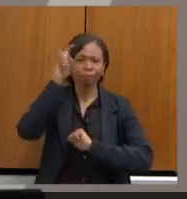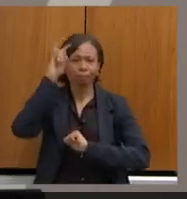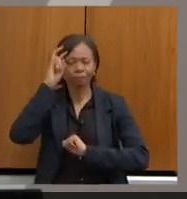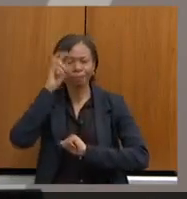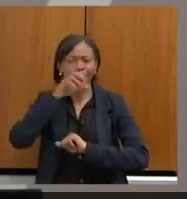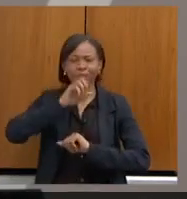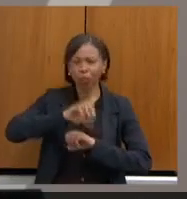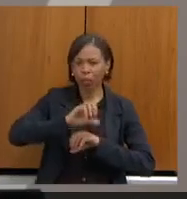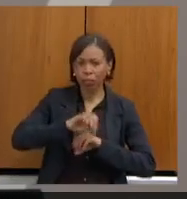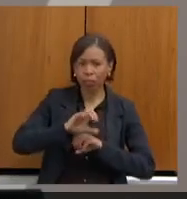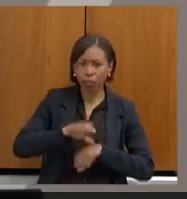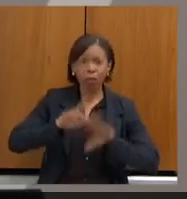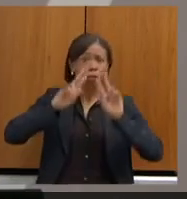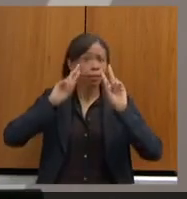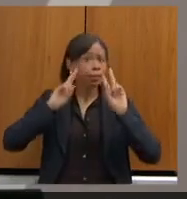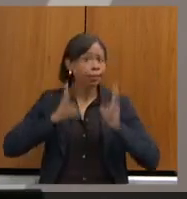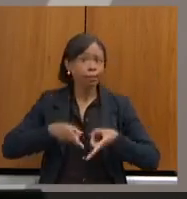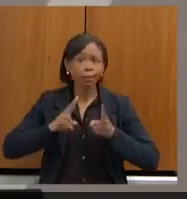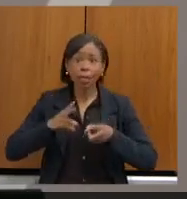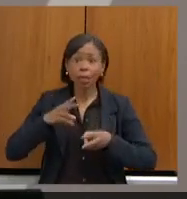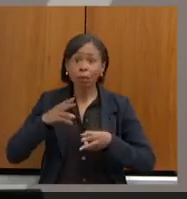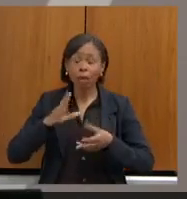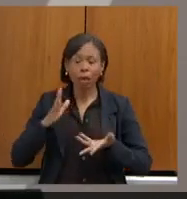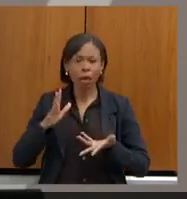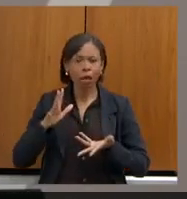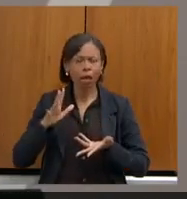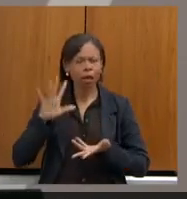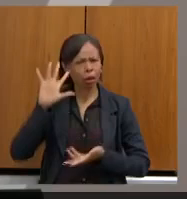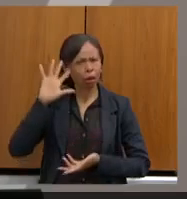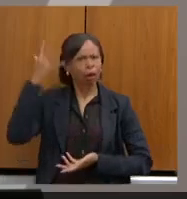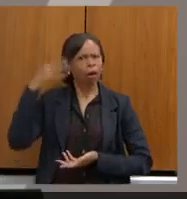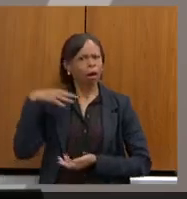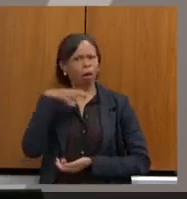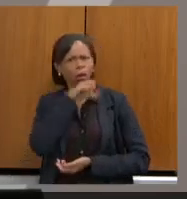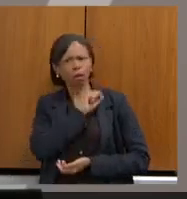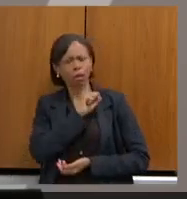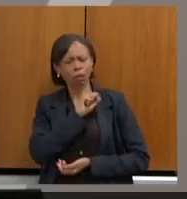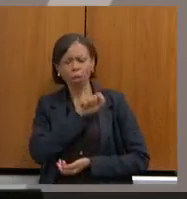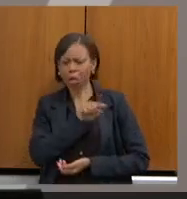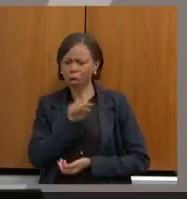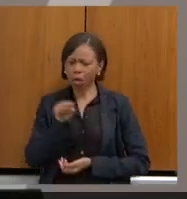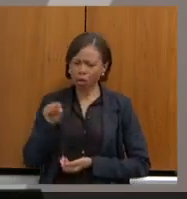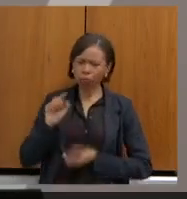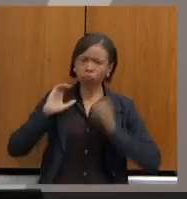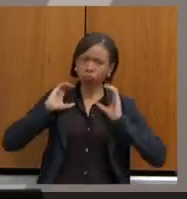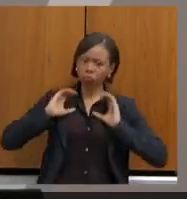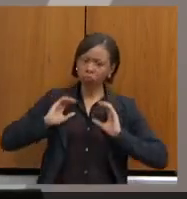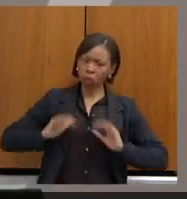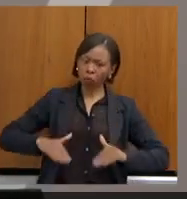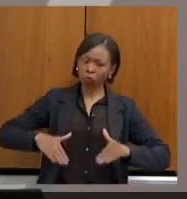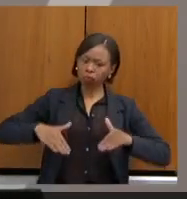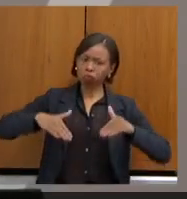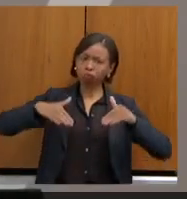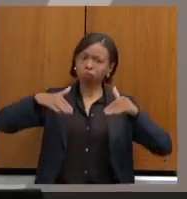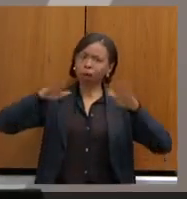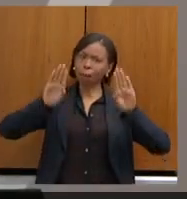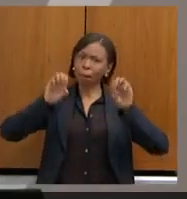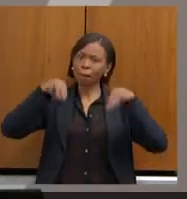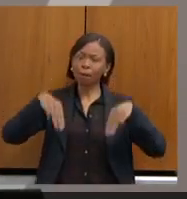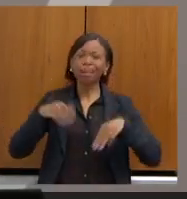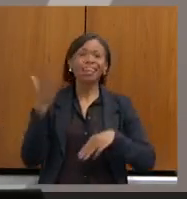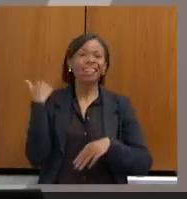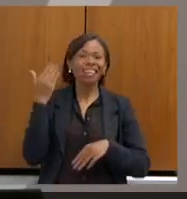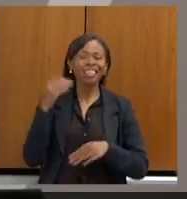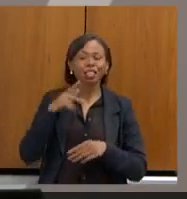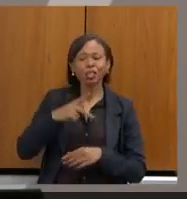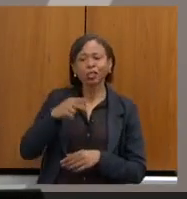e a resposta tão rápida e e Alicia realmente forma cidadão de bênçãos de um exemplo no Proerd em Um dia